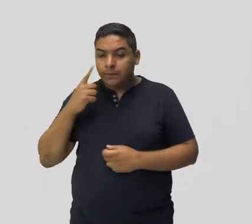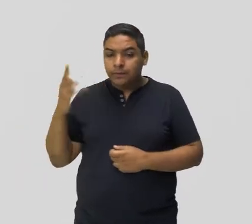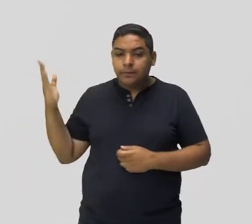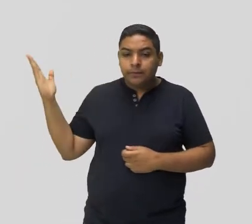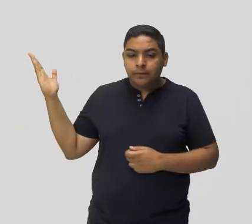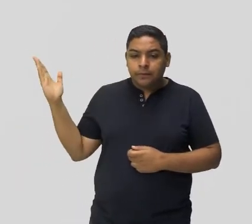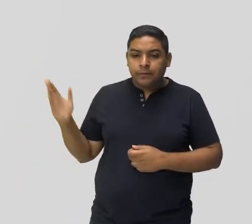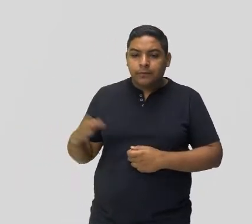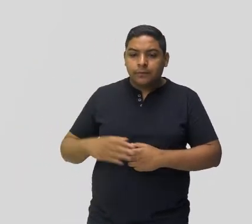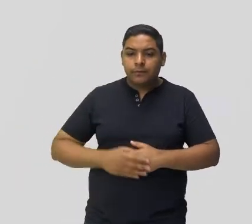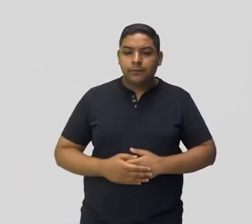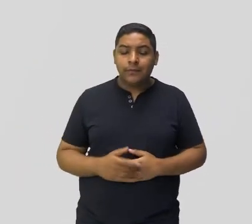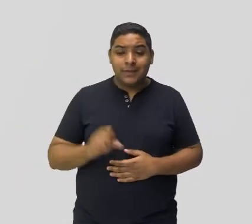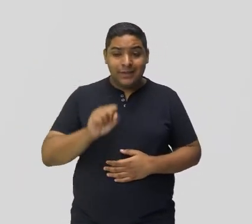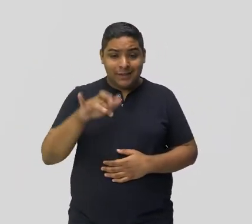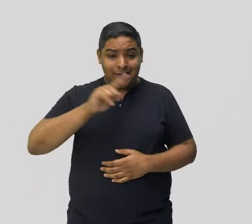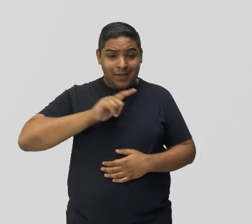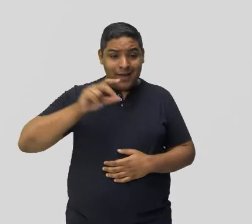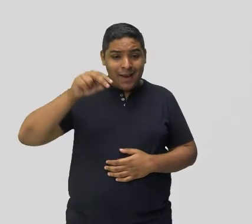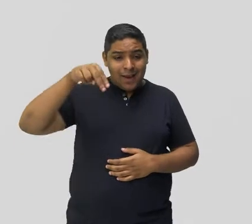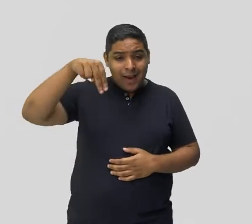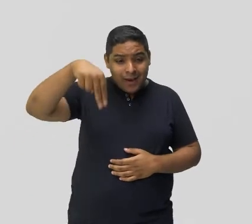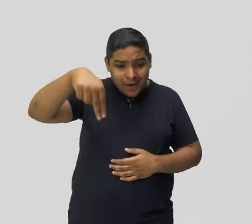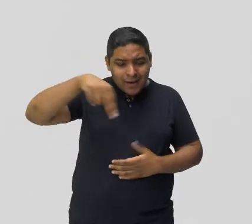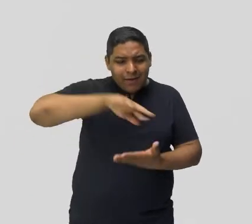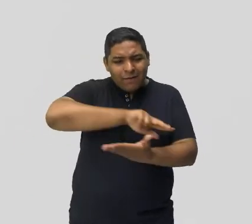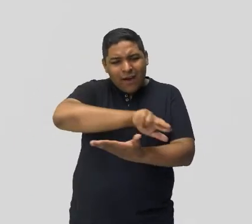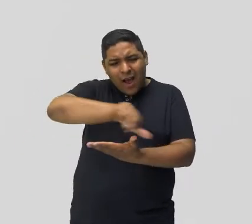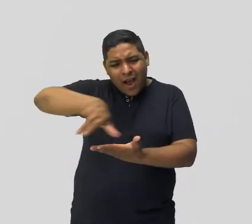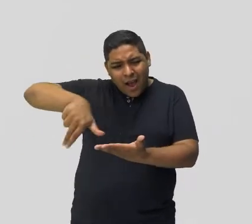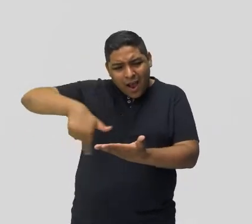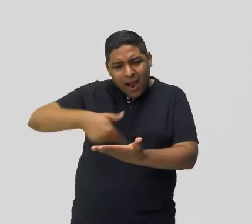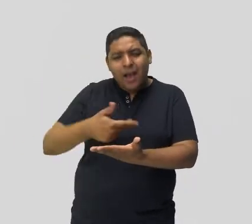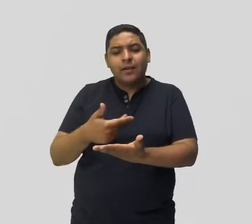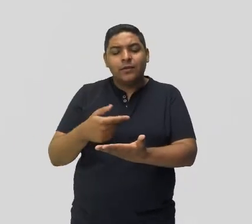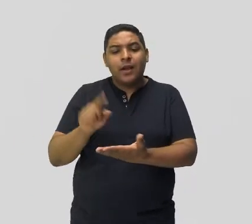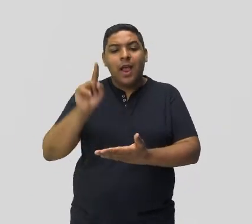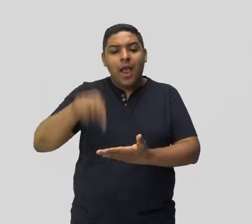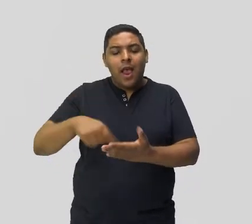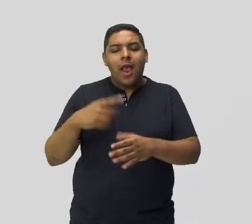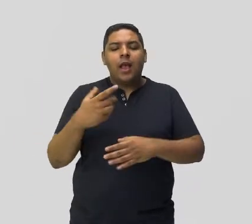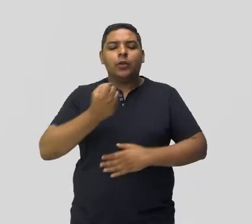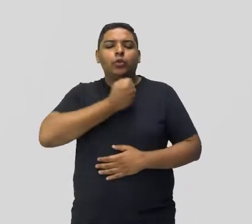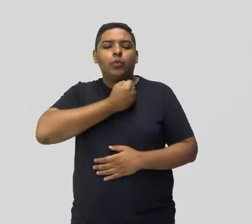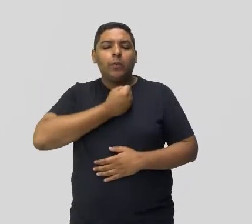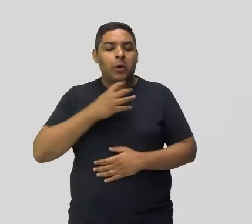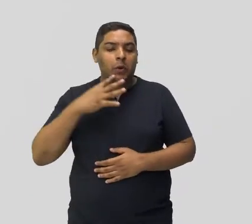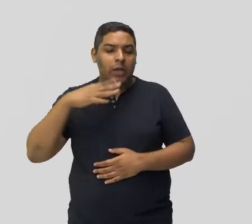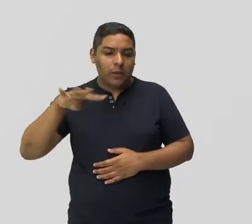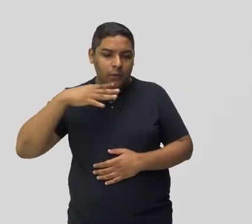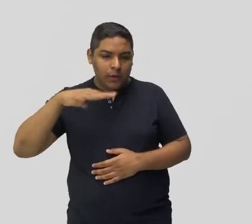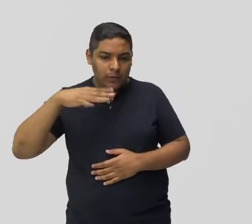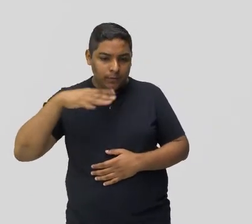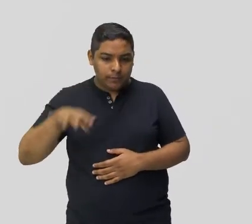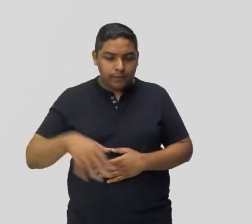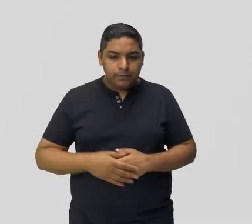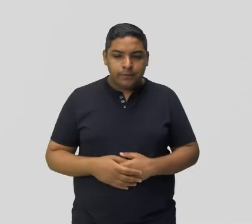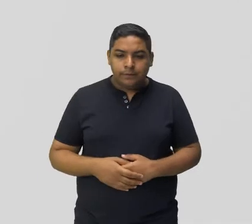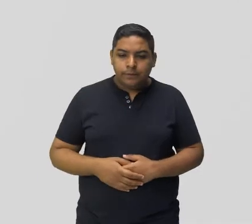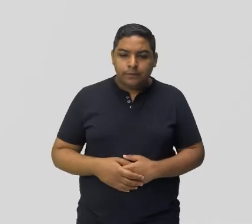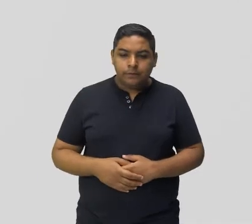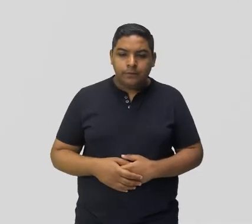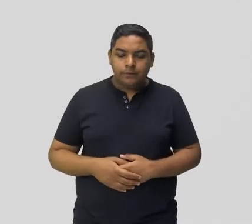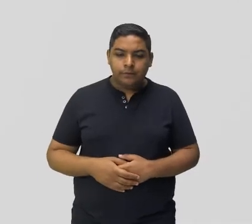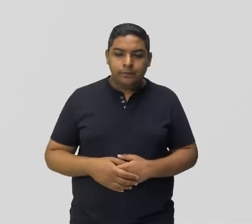tenho N capacitores iguais, N é um número natural, tá certo? Se todas as capacitâncias são